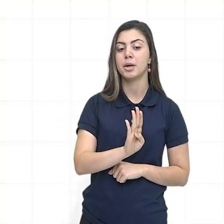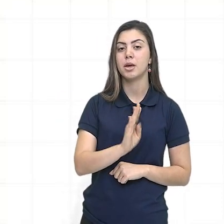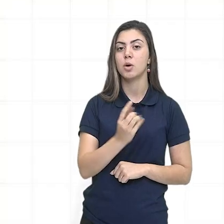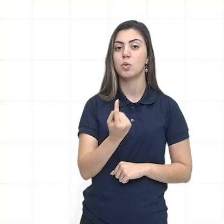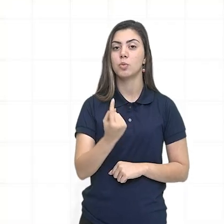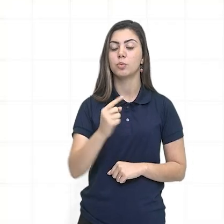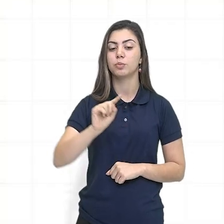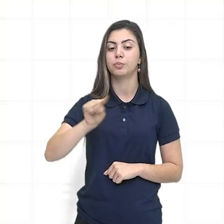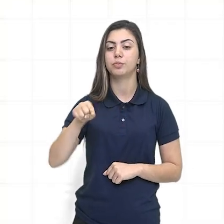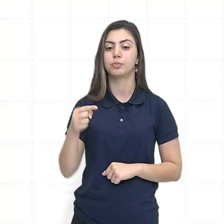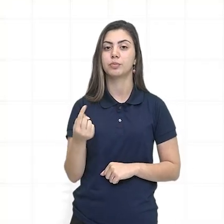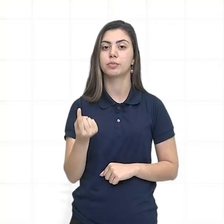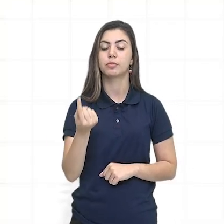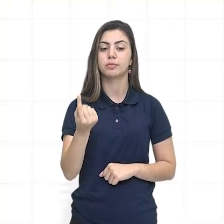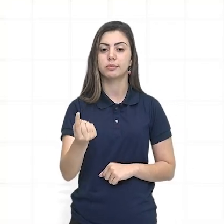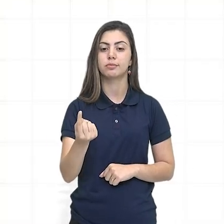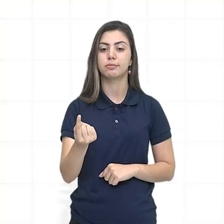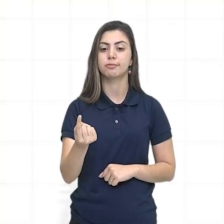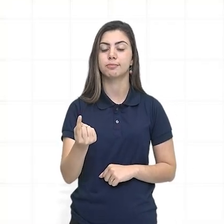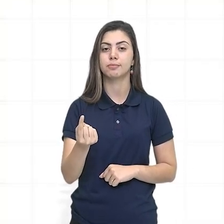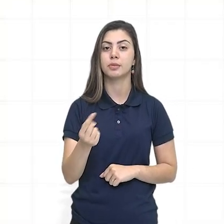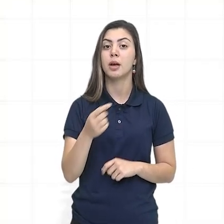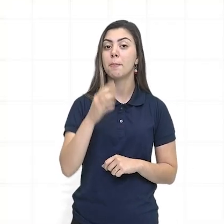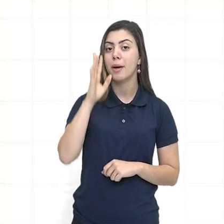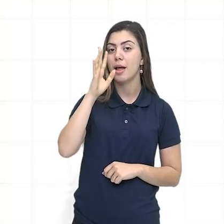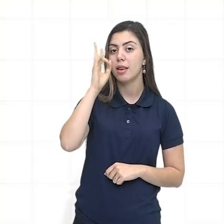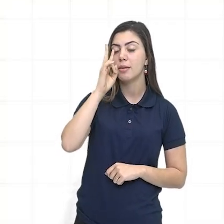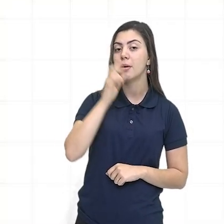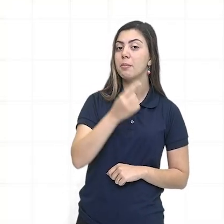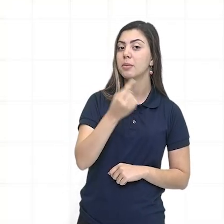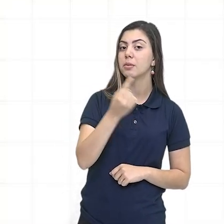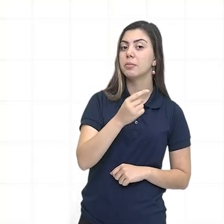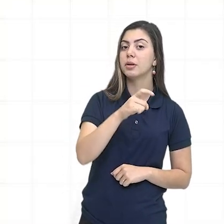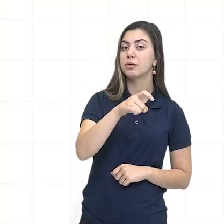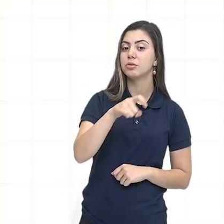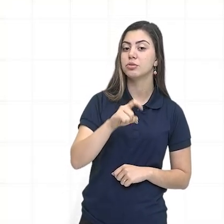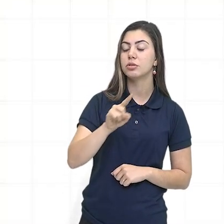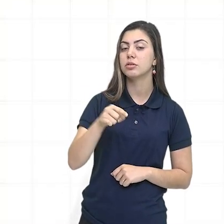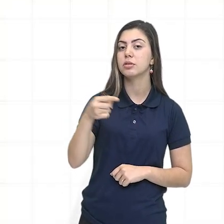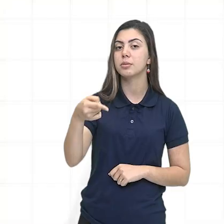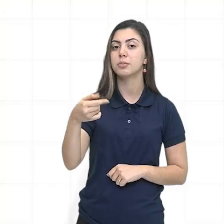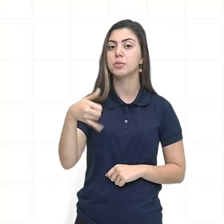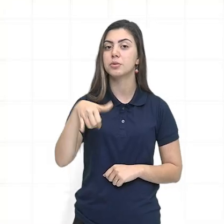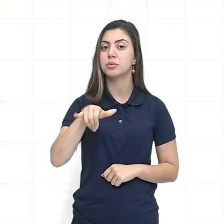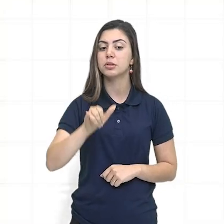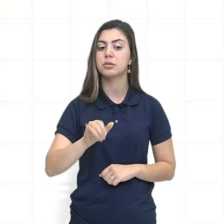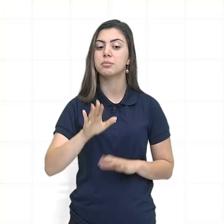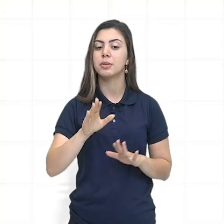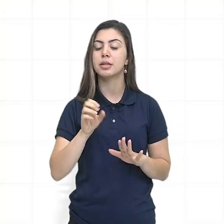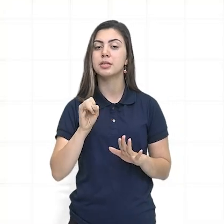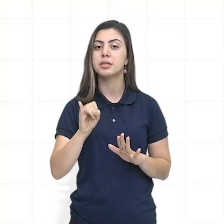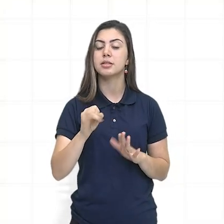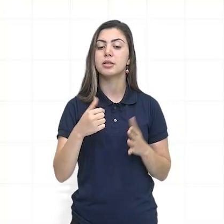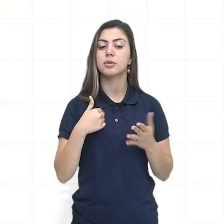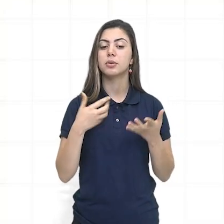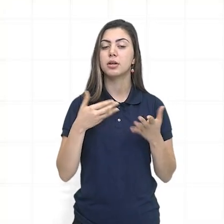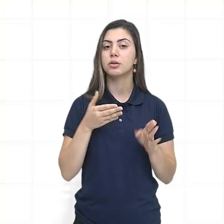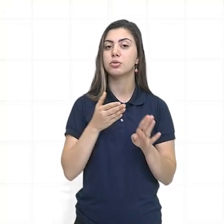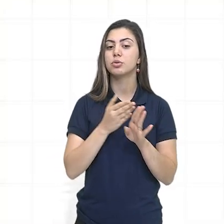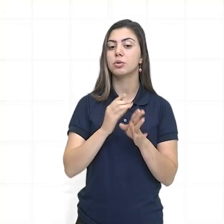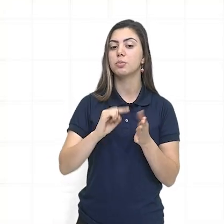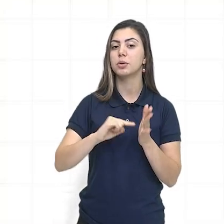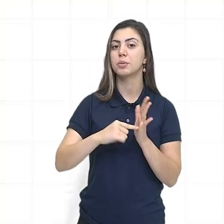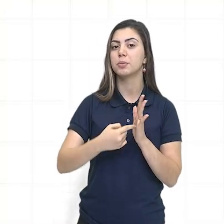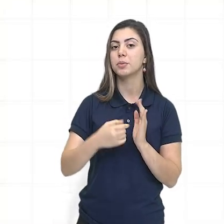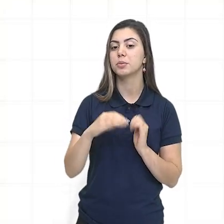1. Primeiro de X, depois de Y. E se nós quisermos saber do ponto C, ó,